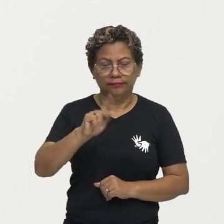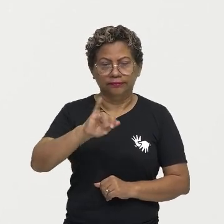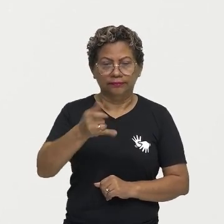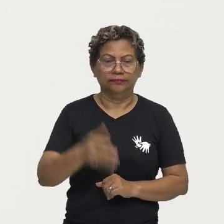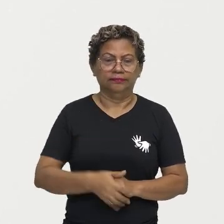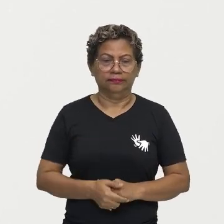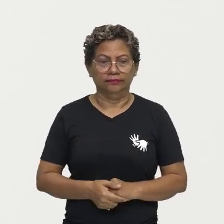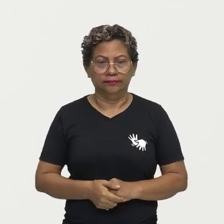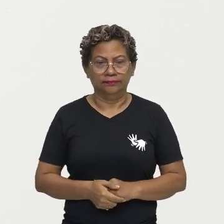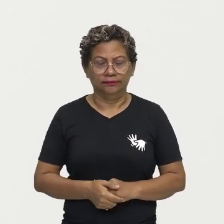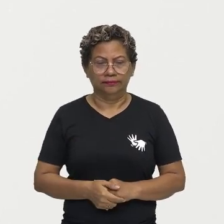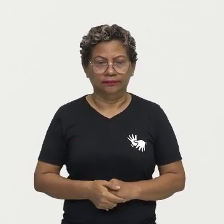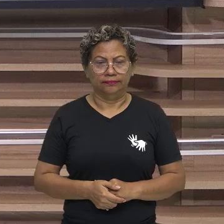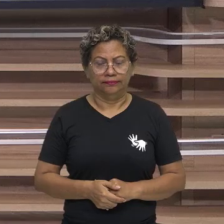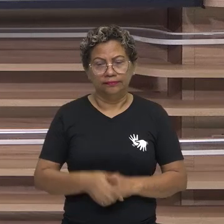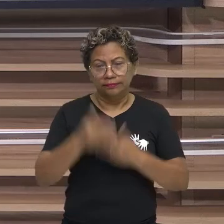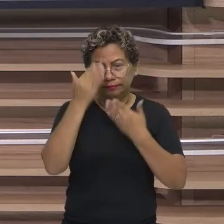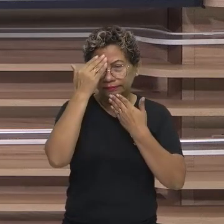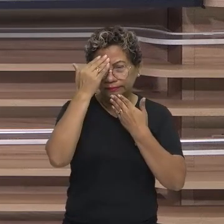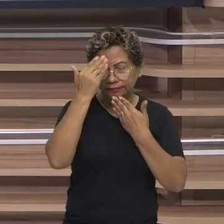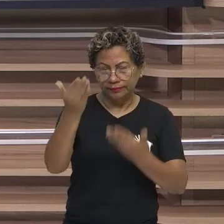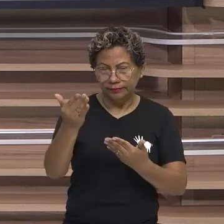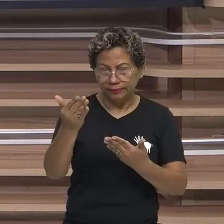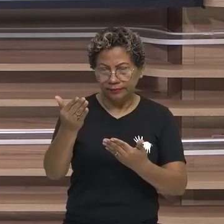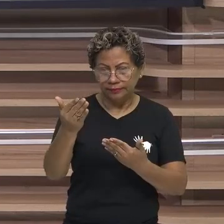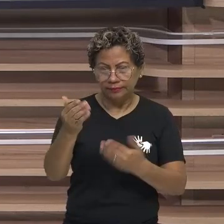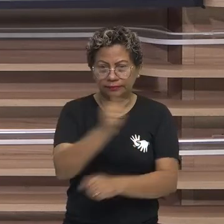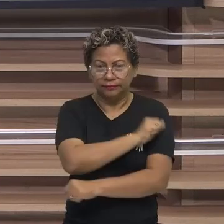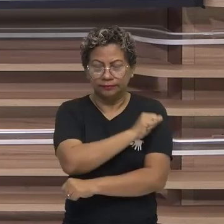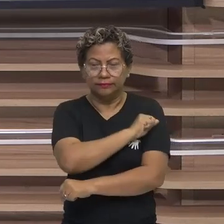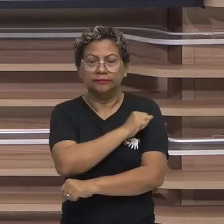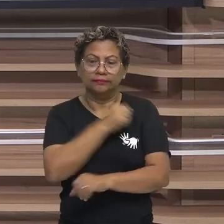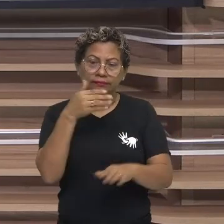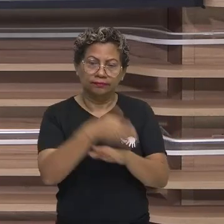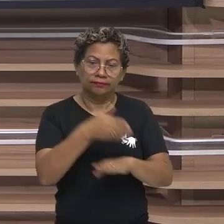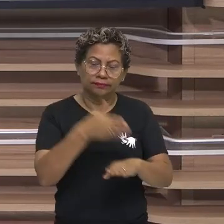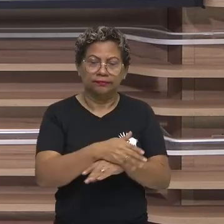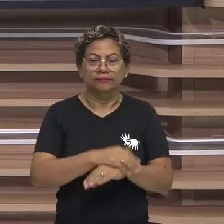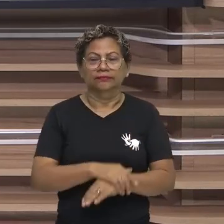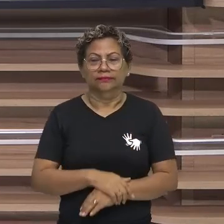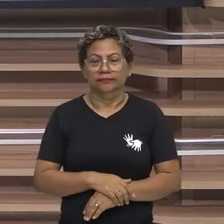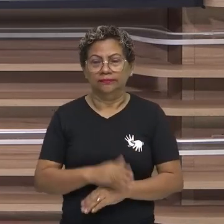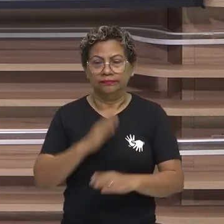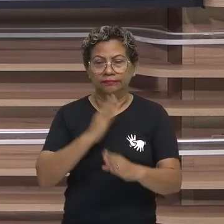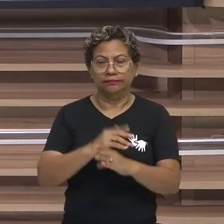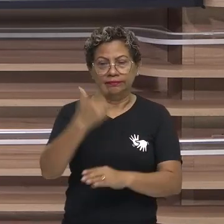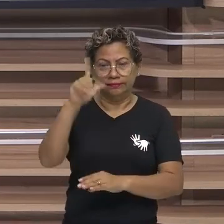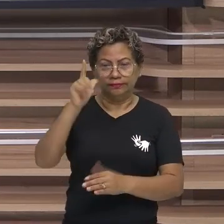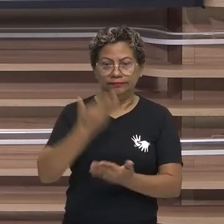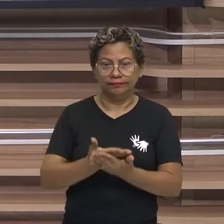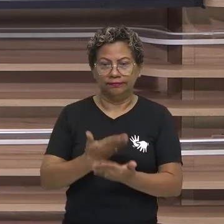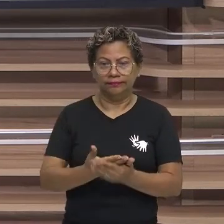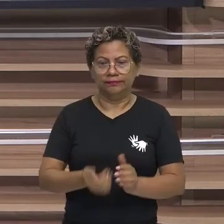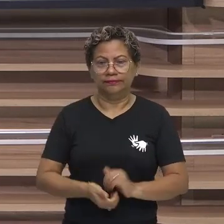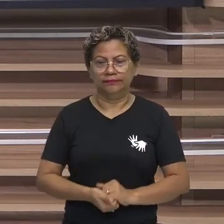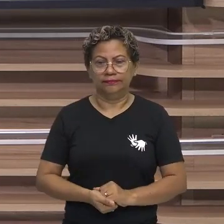Muito bem, então, gente. Eu agradeço a participação de vocês e a gente se encontra aqui da próxima vez. Tchau!